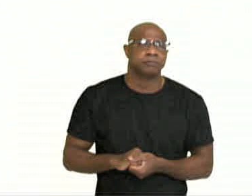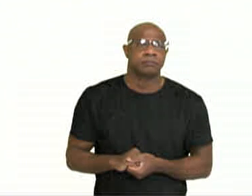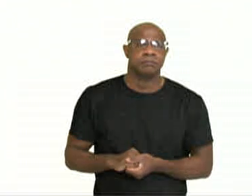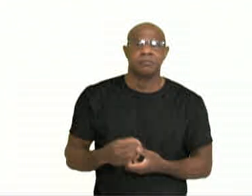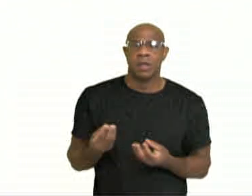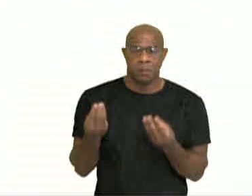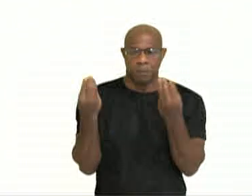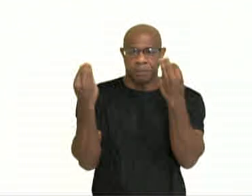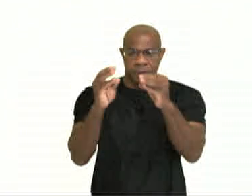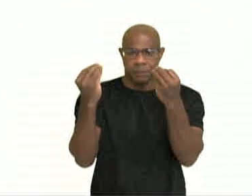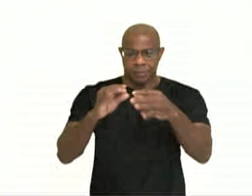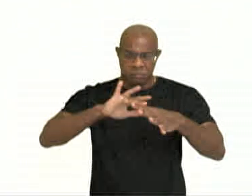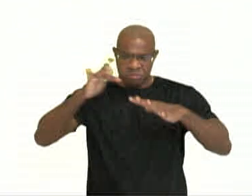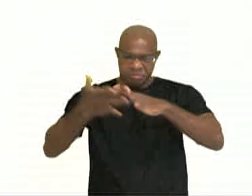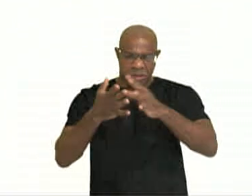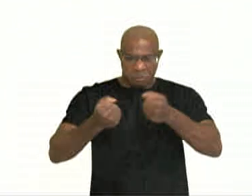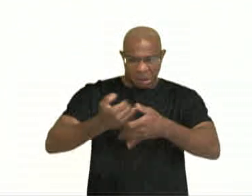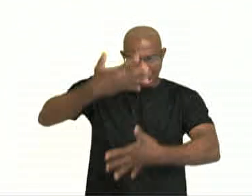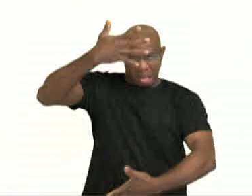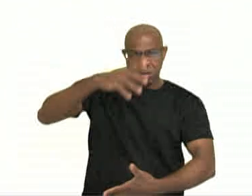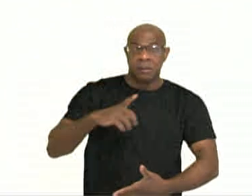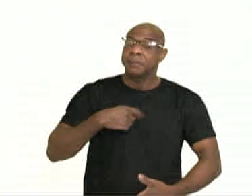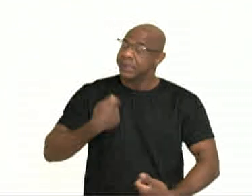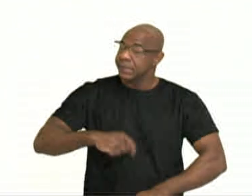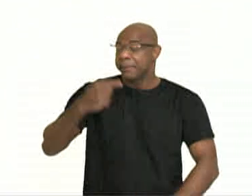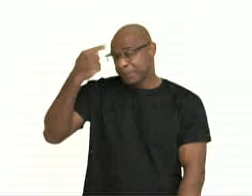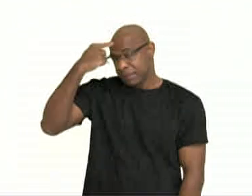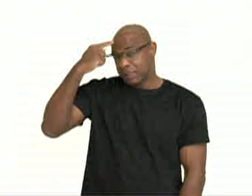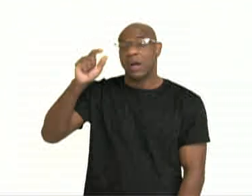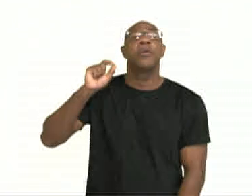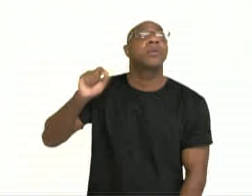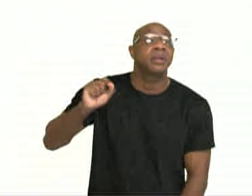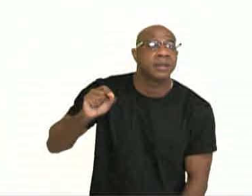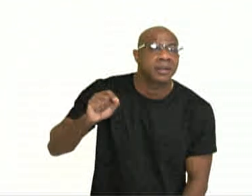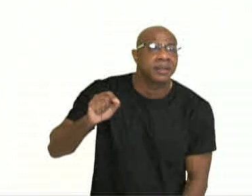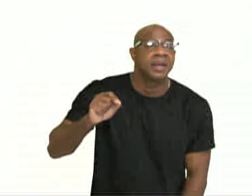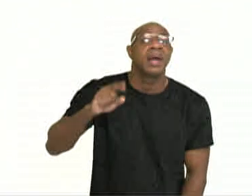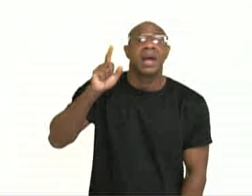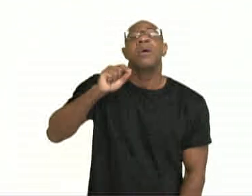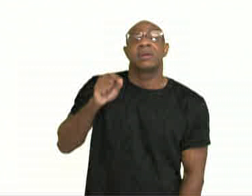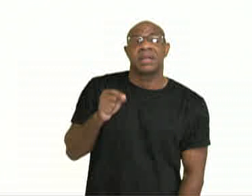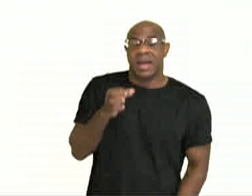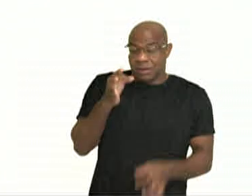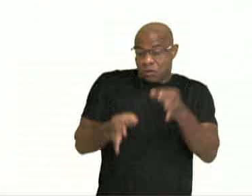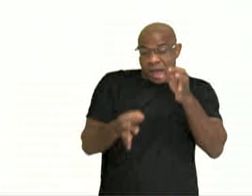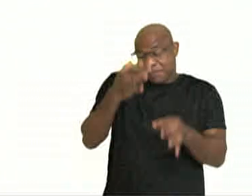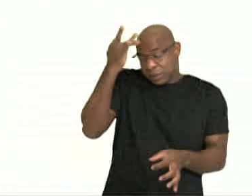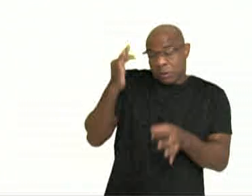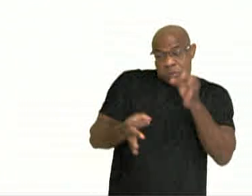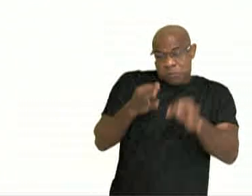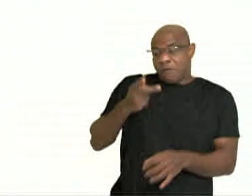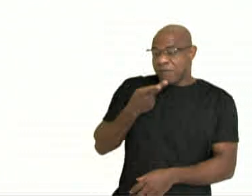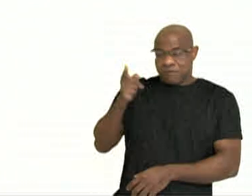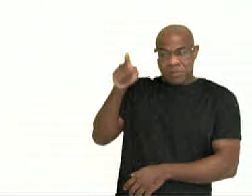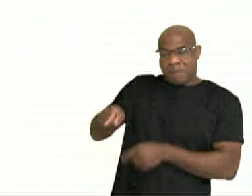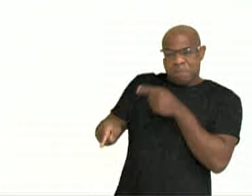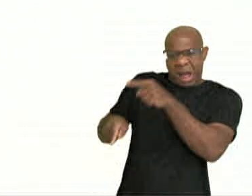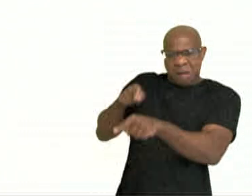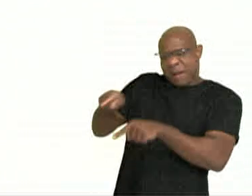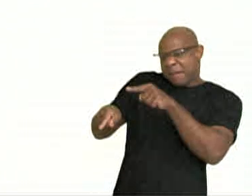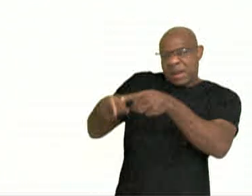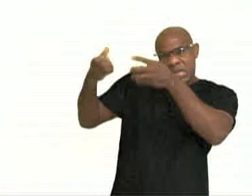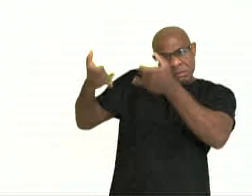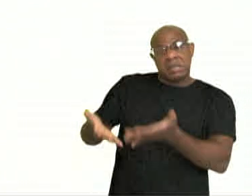redes sociais tem um outro elemento a ser pensado, que são os julgamentos alheios. De algum modo,